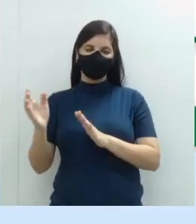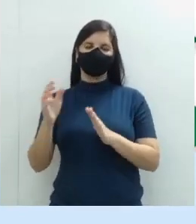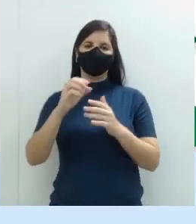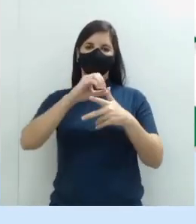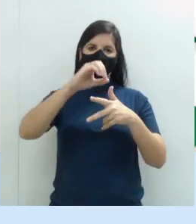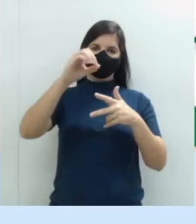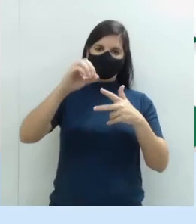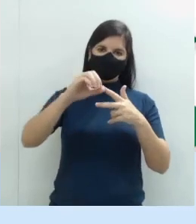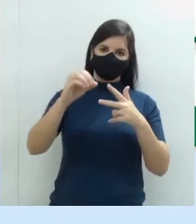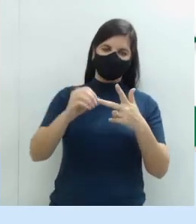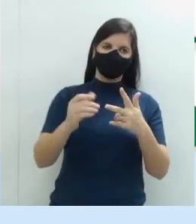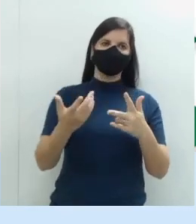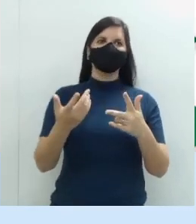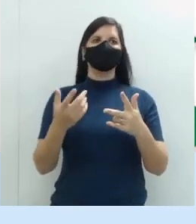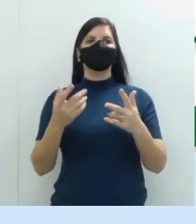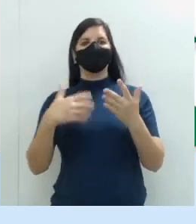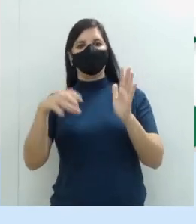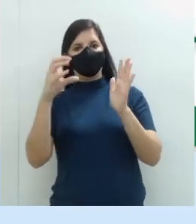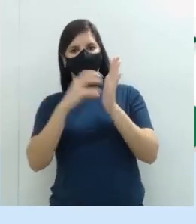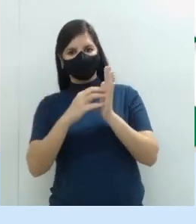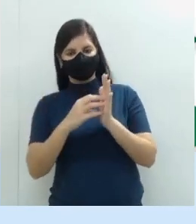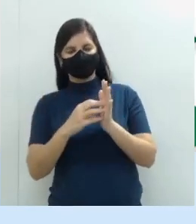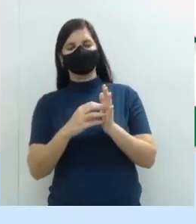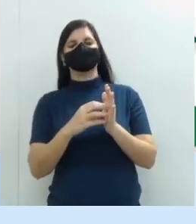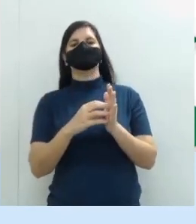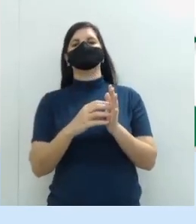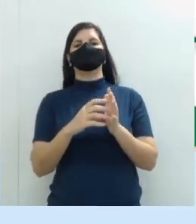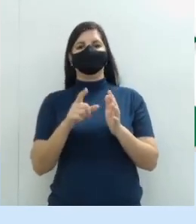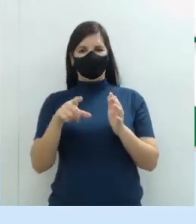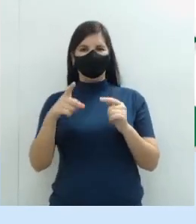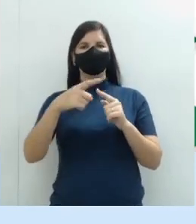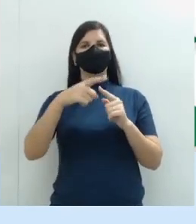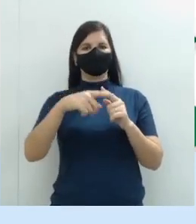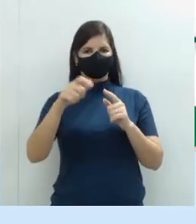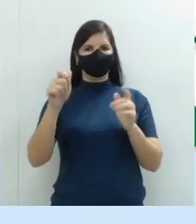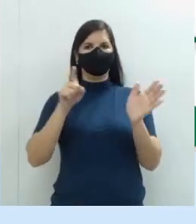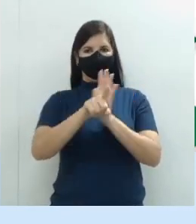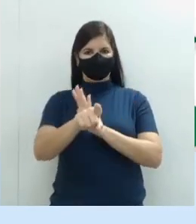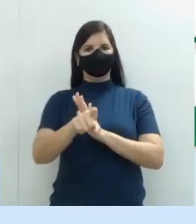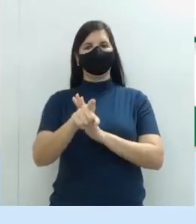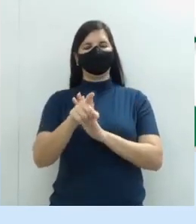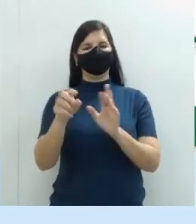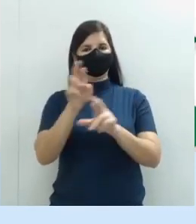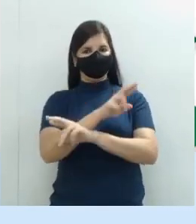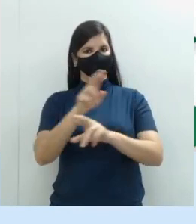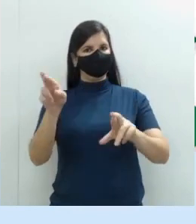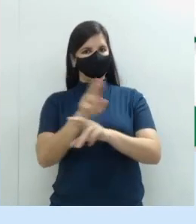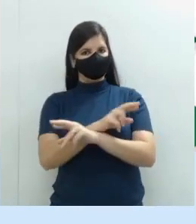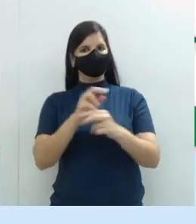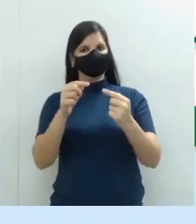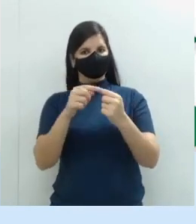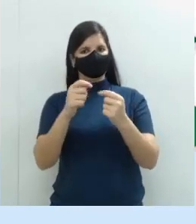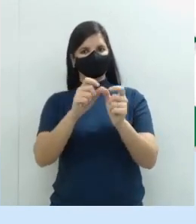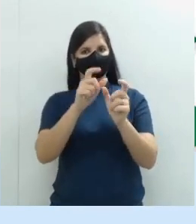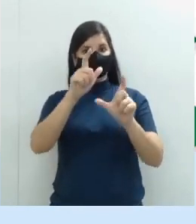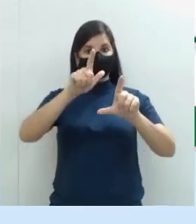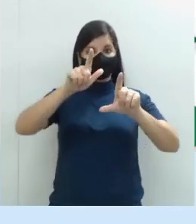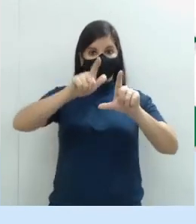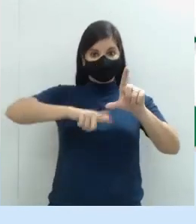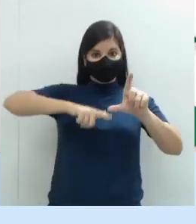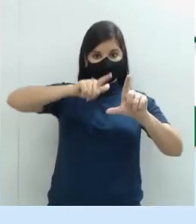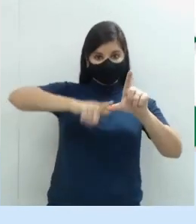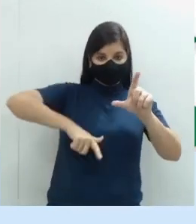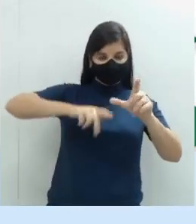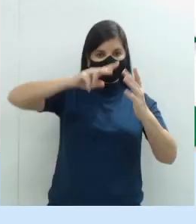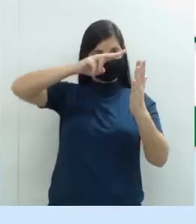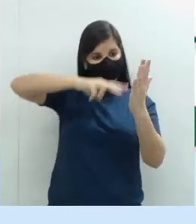Enem, nas questões de concurso, principalmente, esse tipo aí de relação algébrica, de leitura algébrica a